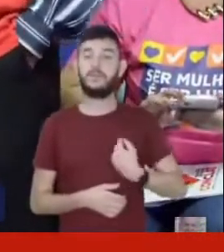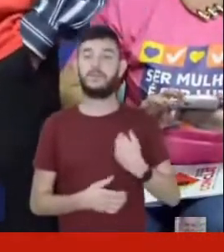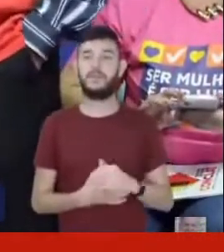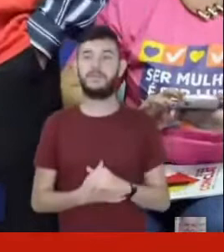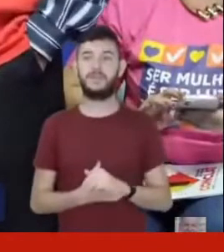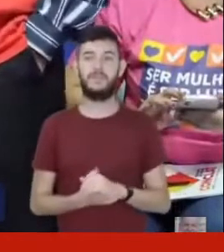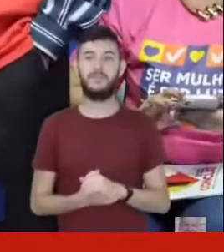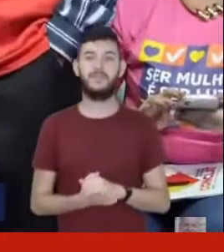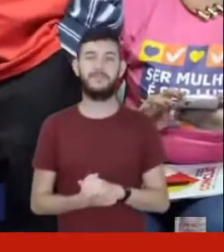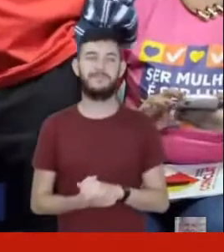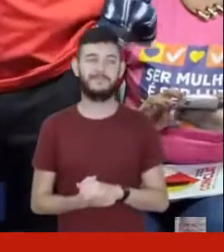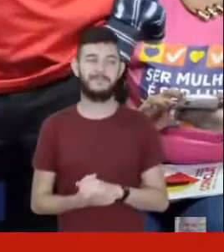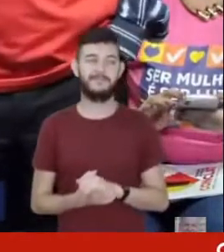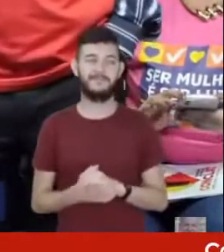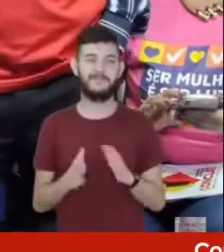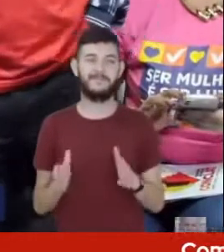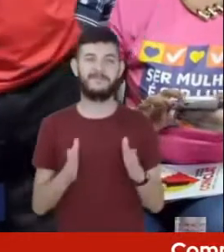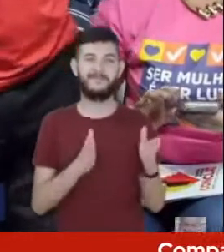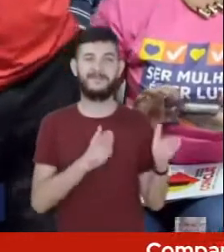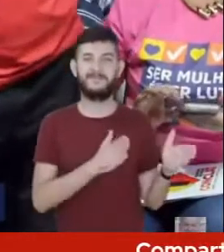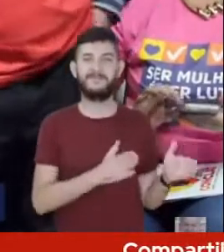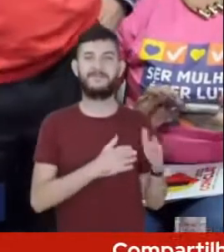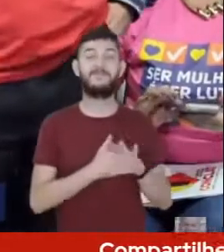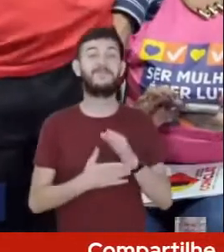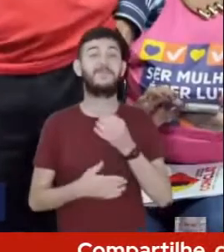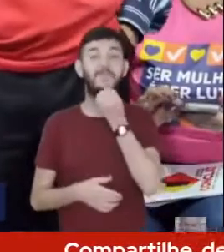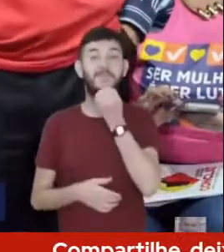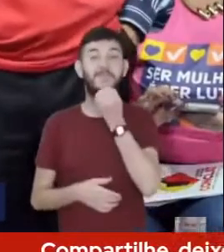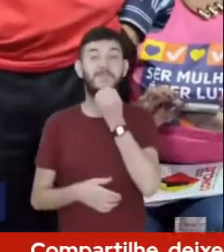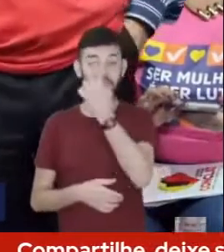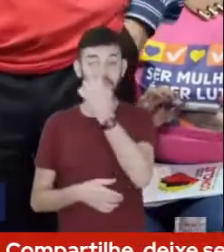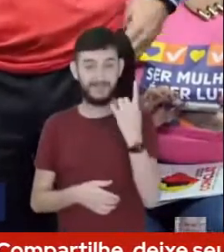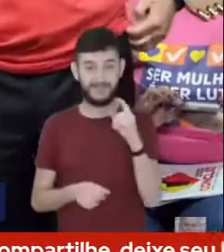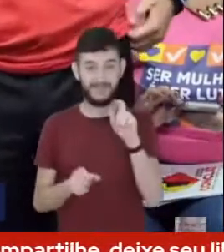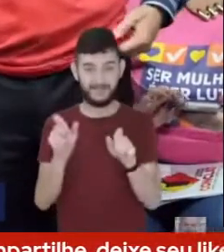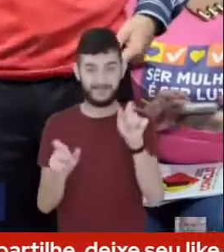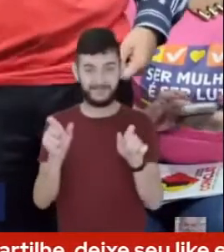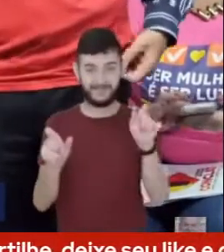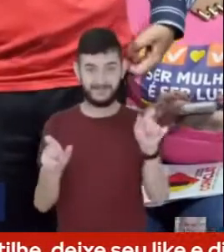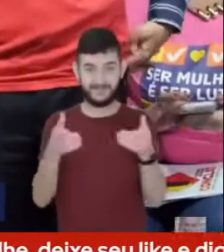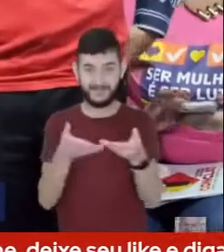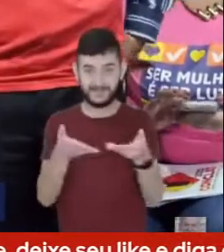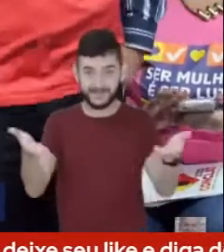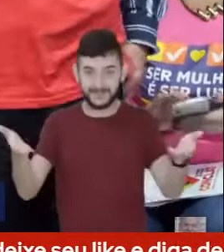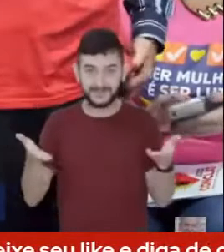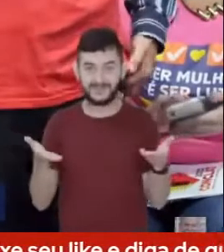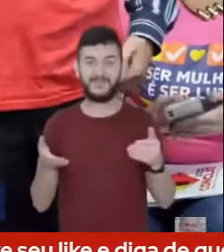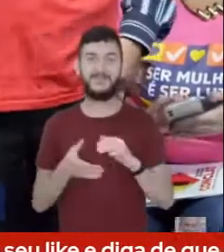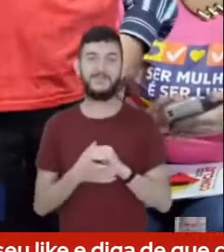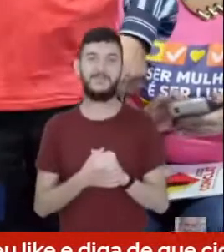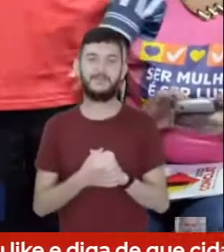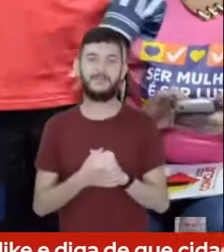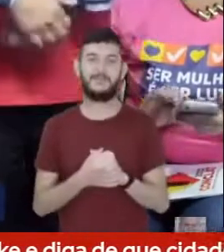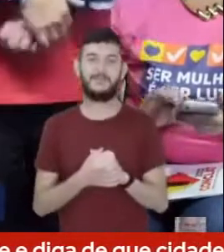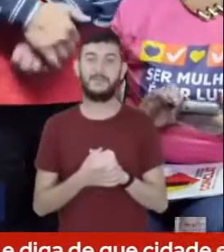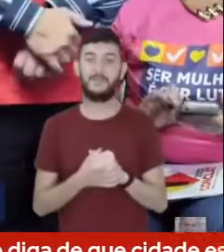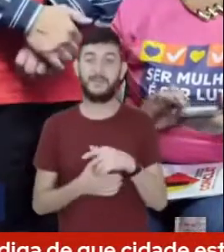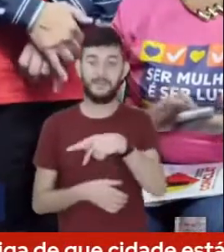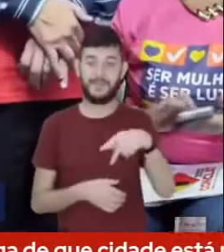Bom dia a todas, a todos e a todes. Presidente Lula, companheiro, permita chamá-lo